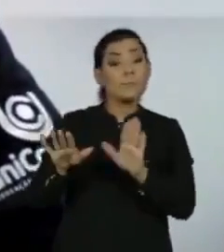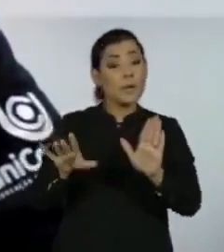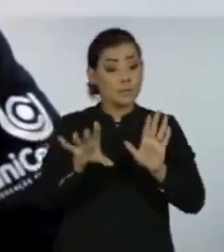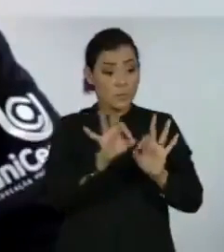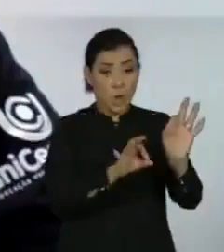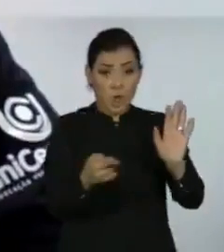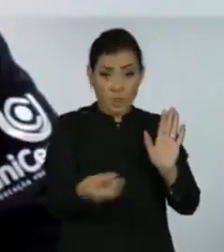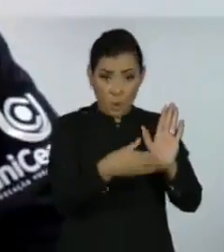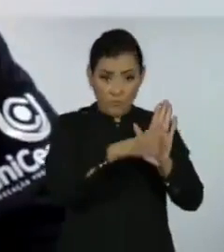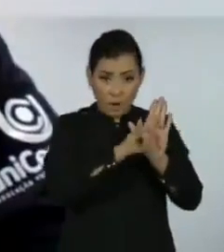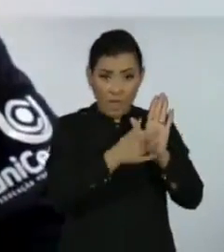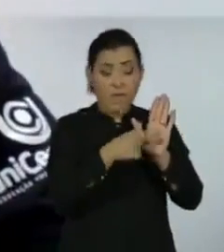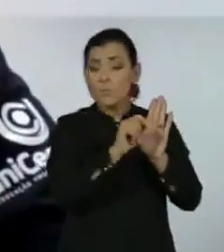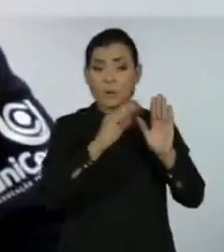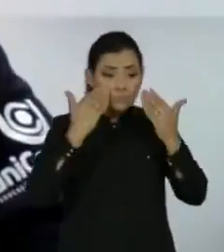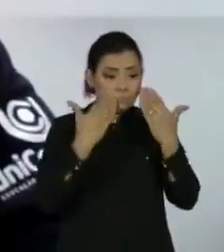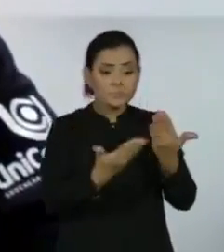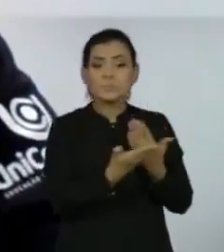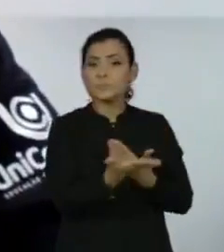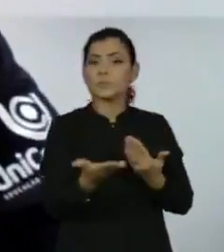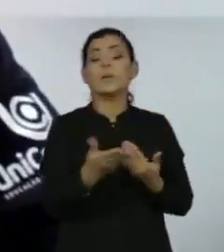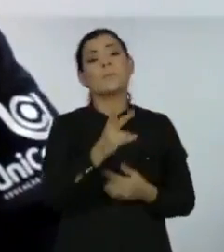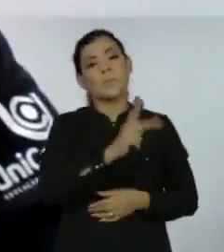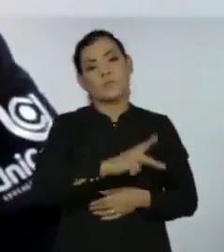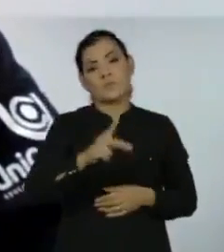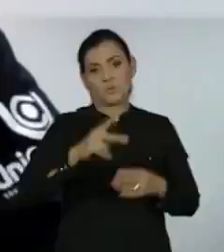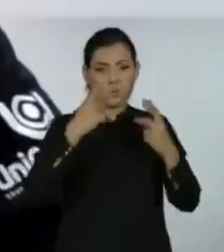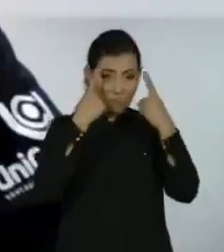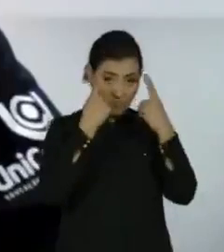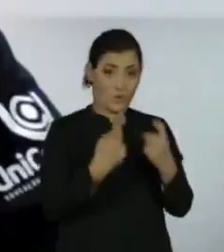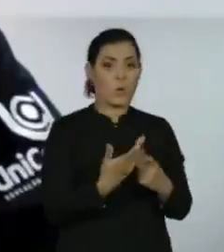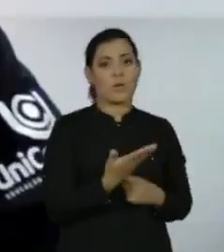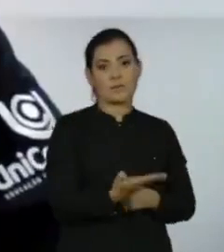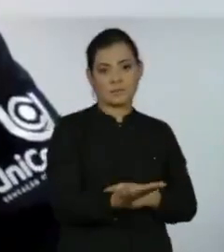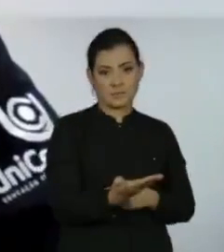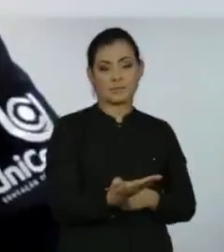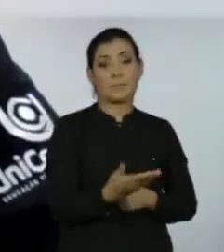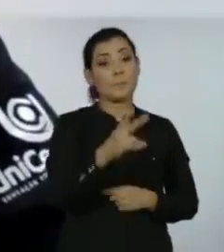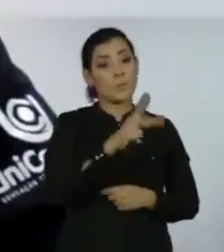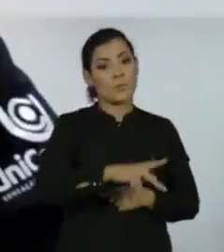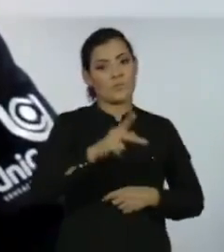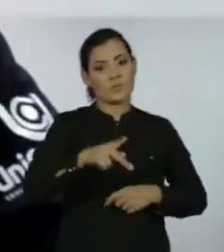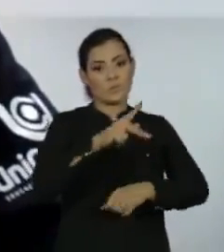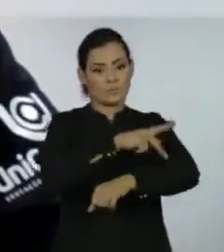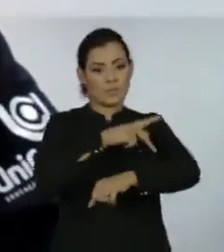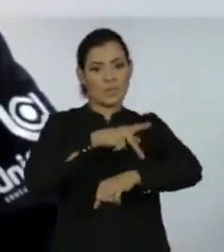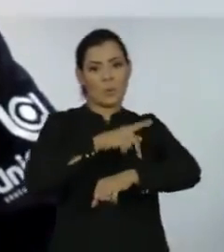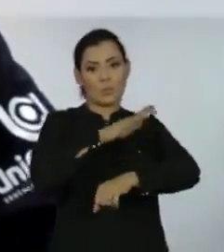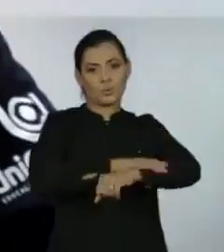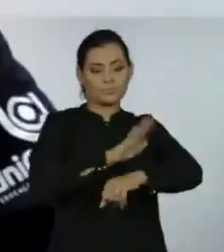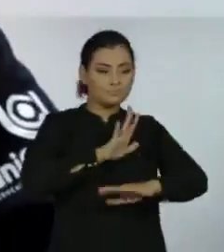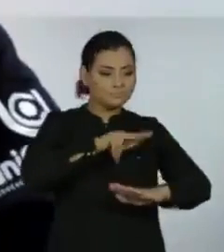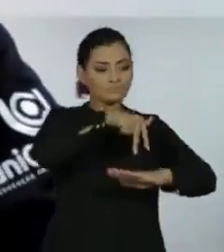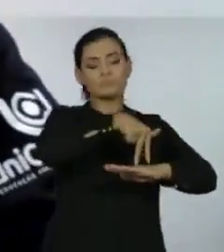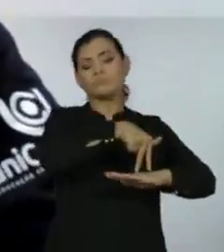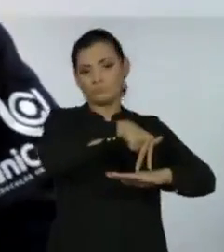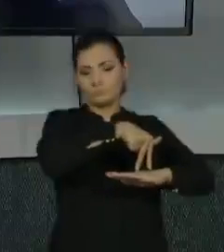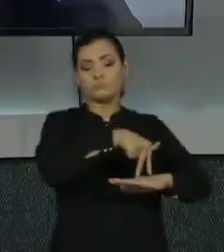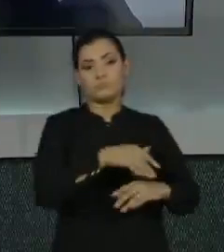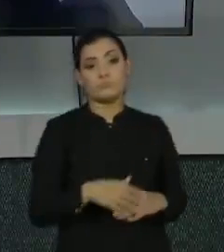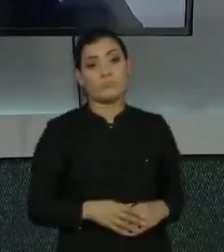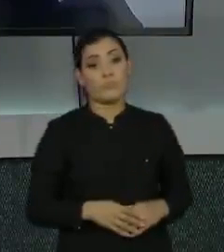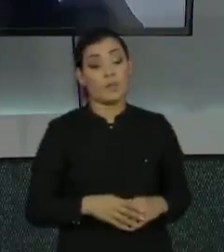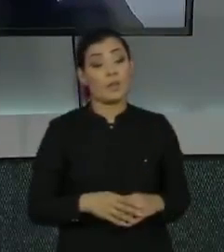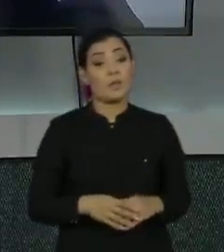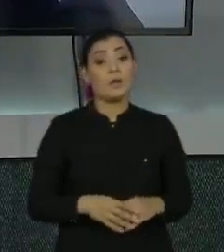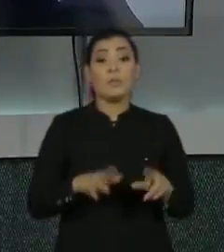lei vai trazer com maior evidência é essa violência aos atores pedagógicos, aos professores.